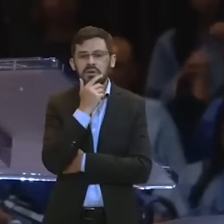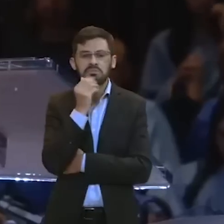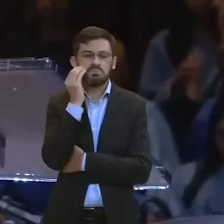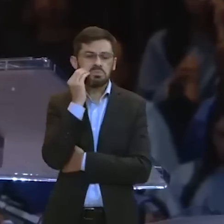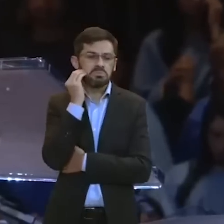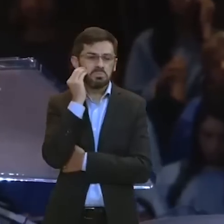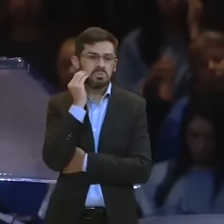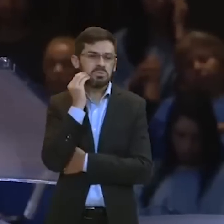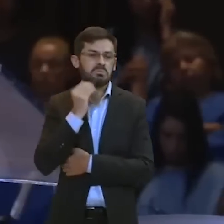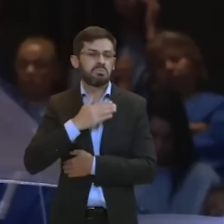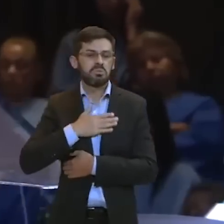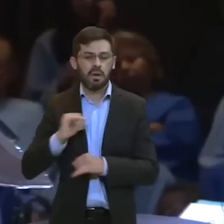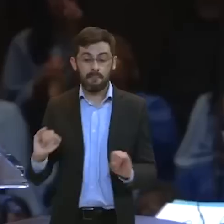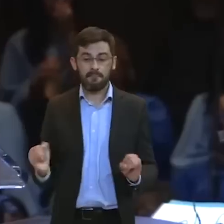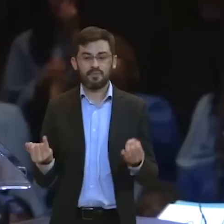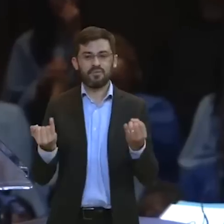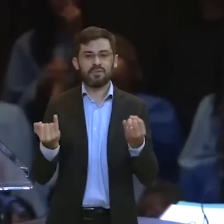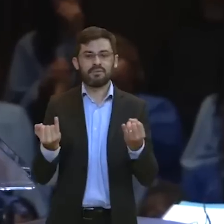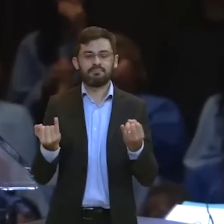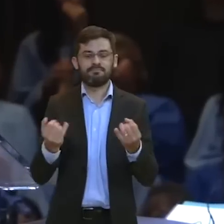desfruta.